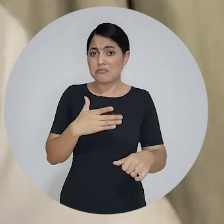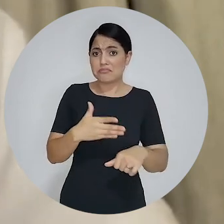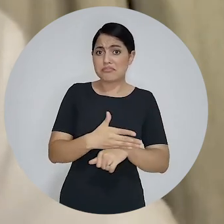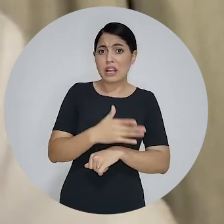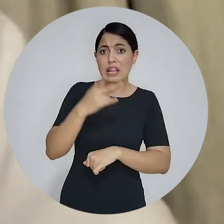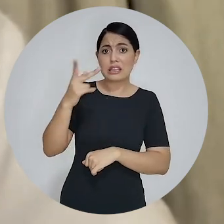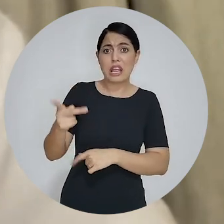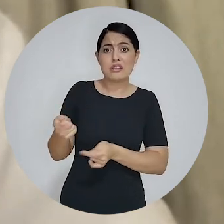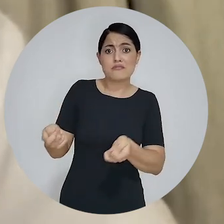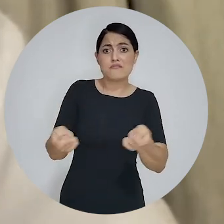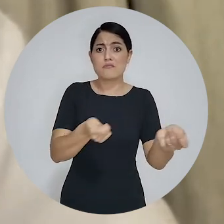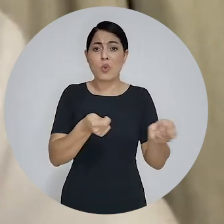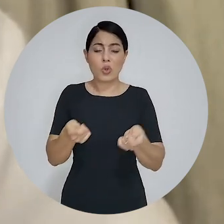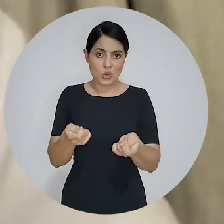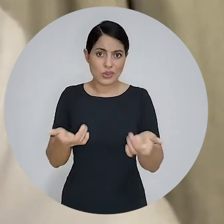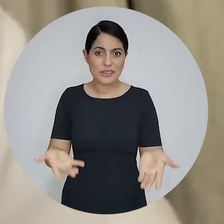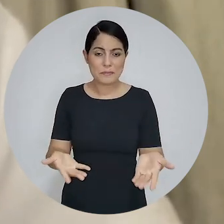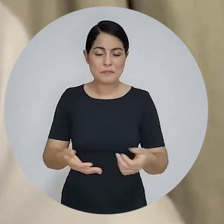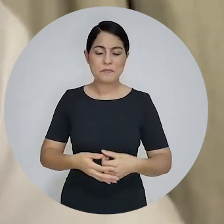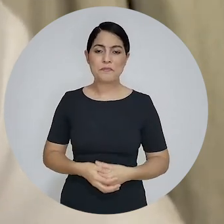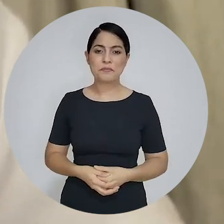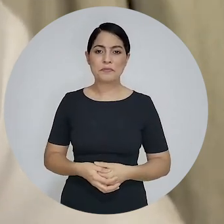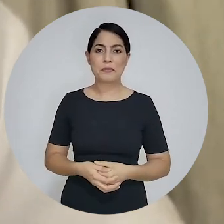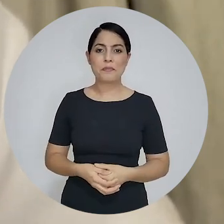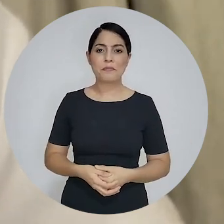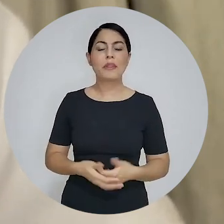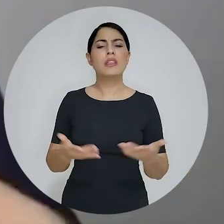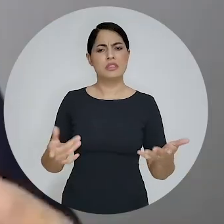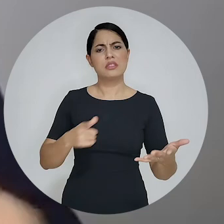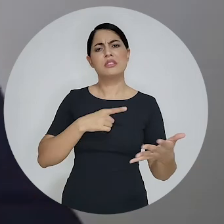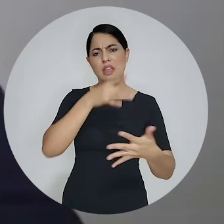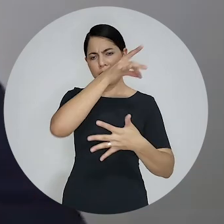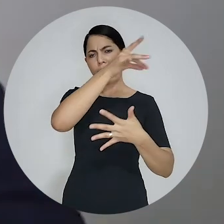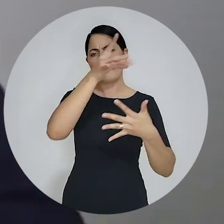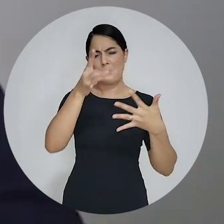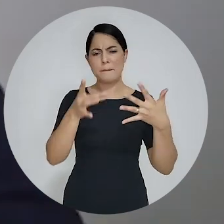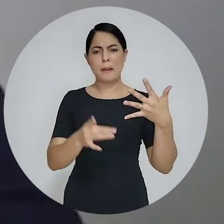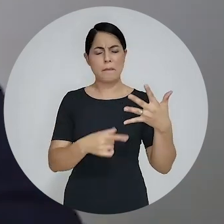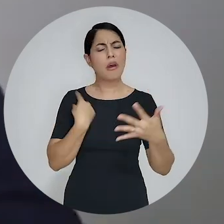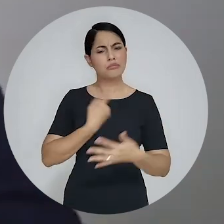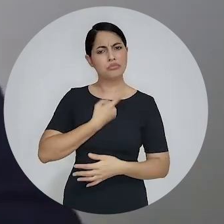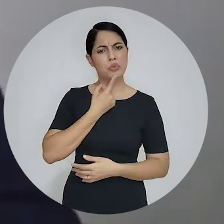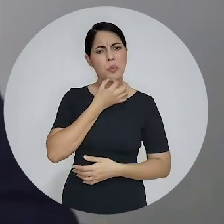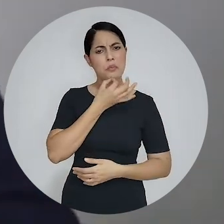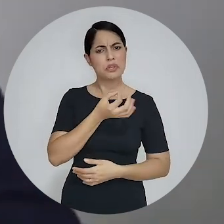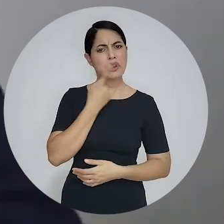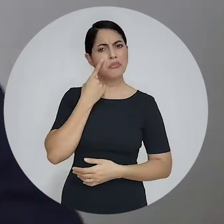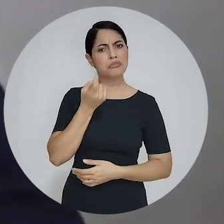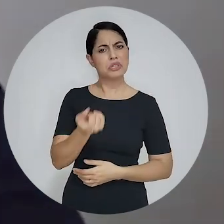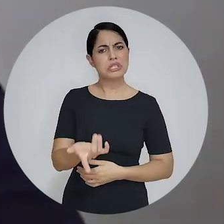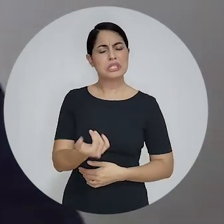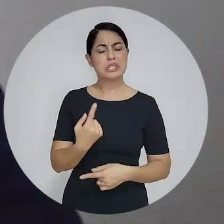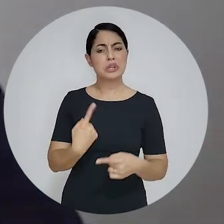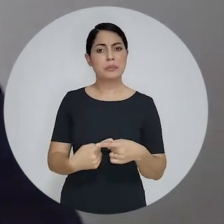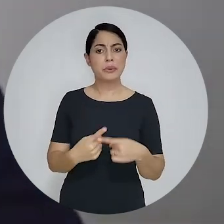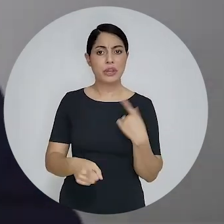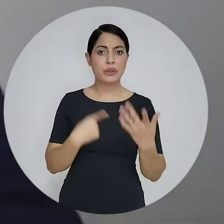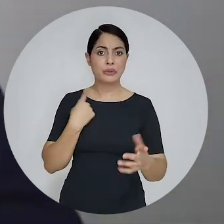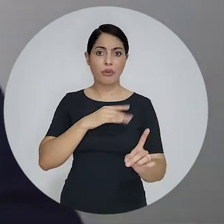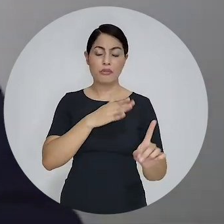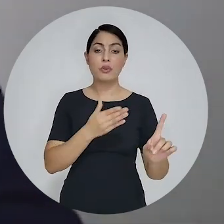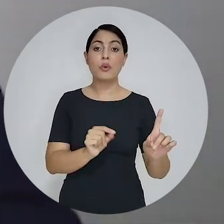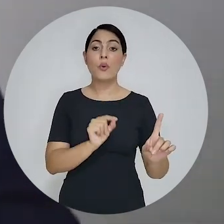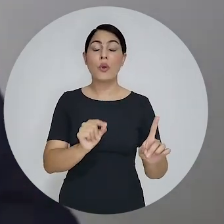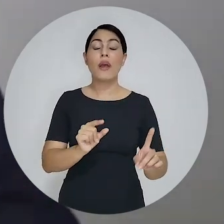muito explorado, é um conceito que está sendo muito debatido. Um dos pontos que foram acolhidos, que nós achamos interessante e viemos